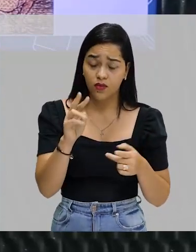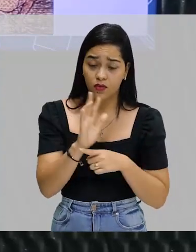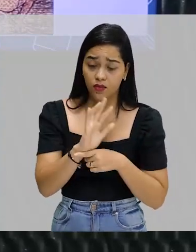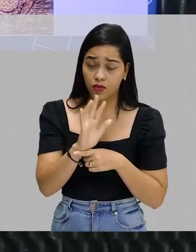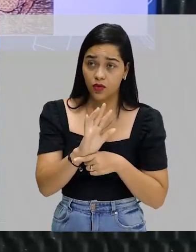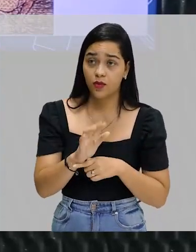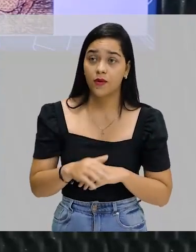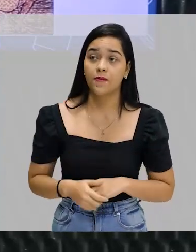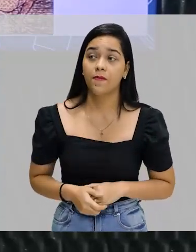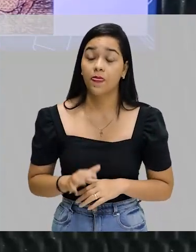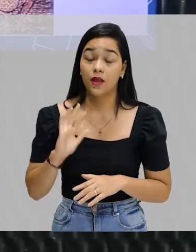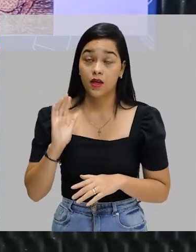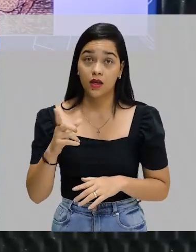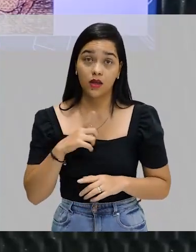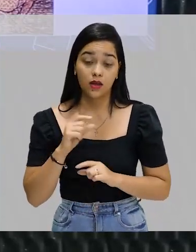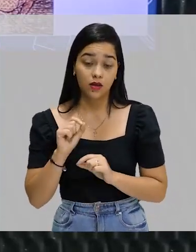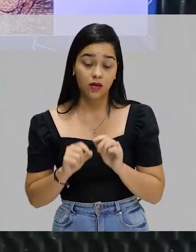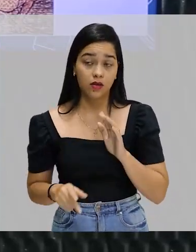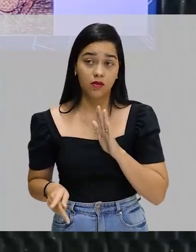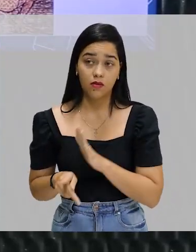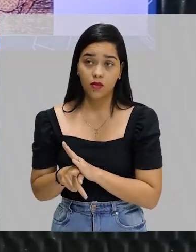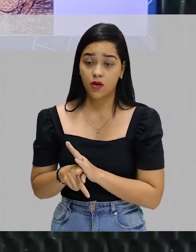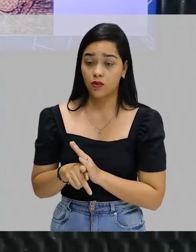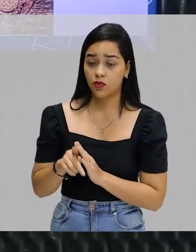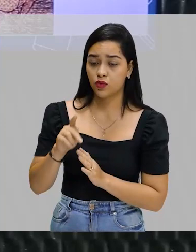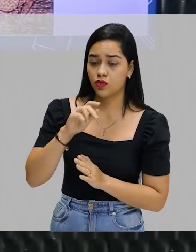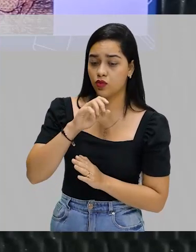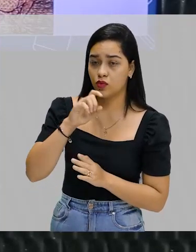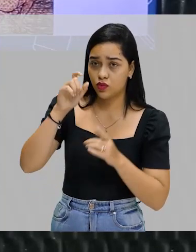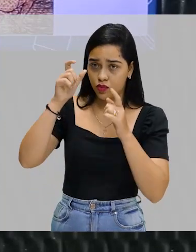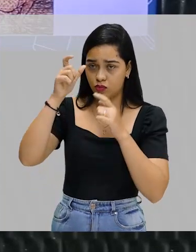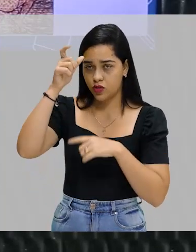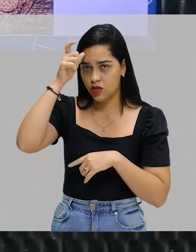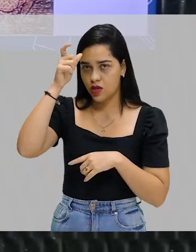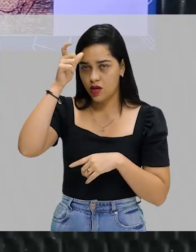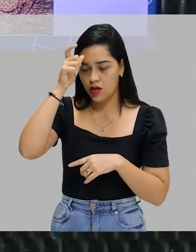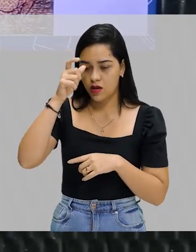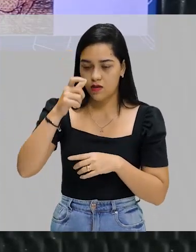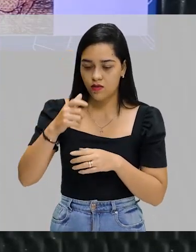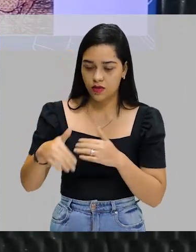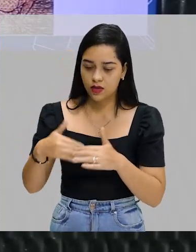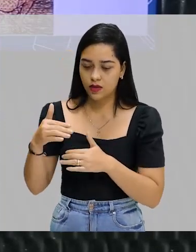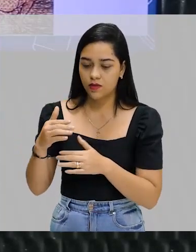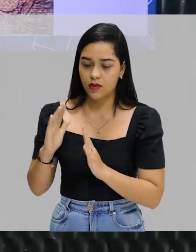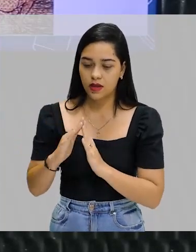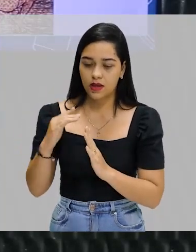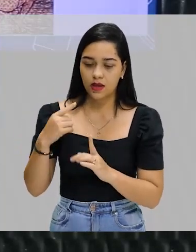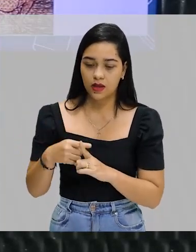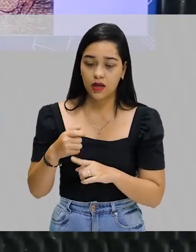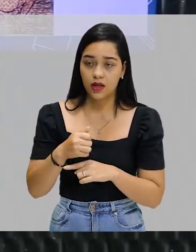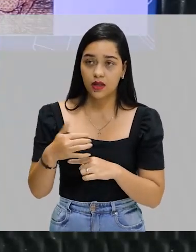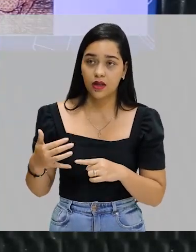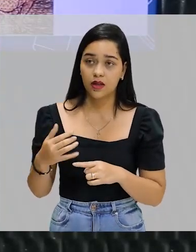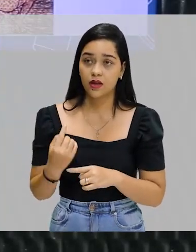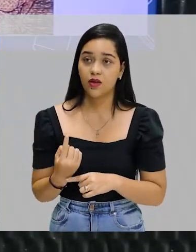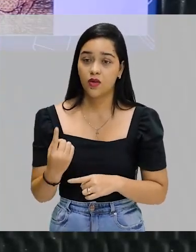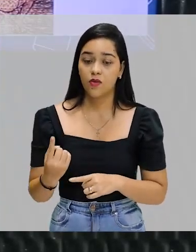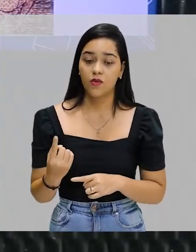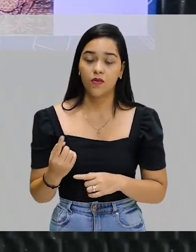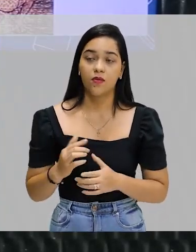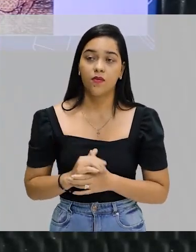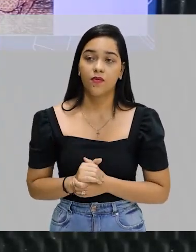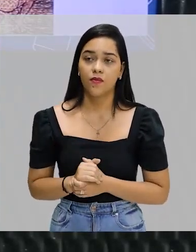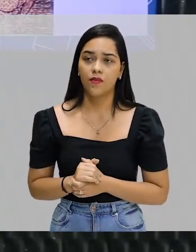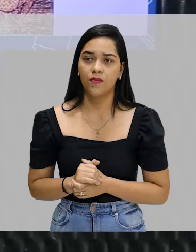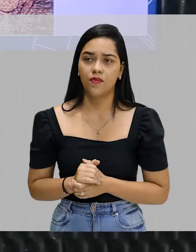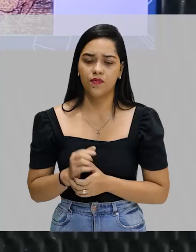entender. Já enquanto o paradigma do diabo foi construído pela igreja cristã em 2000 anos, a Netflix desconstruiu em uma temporada.